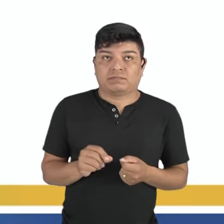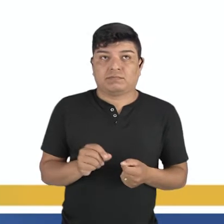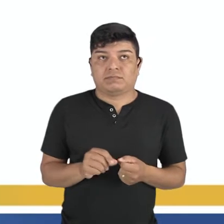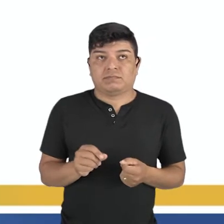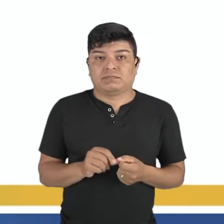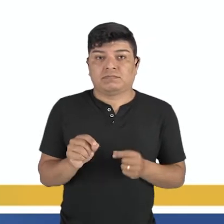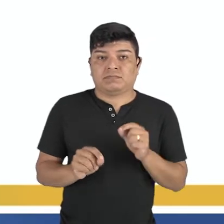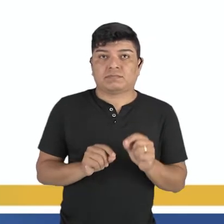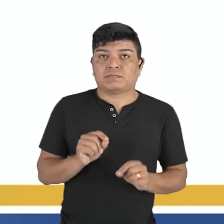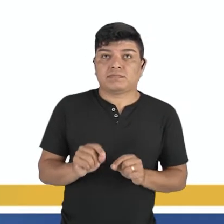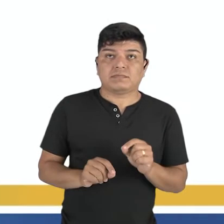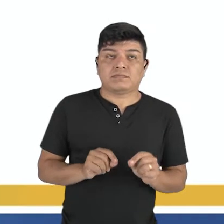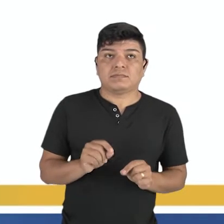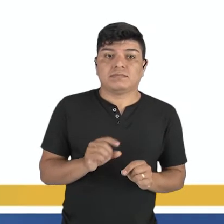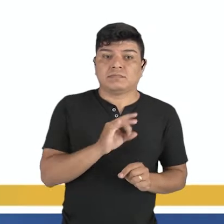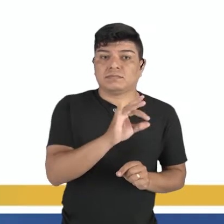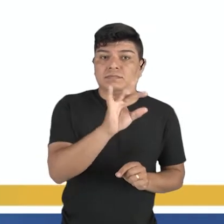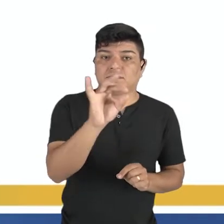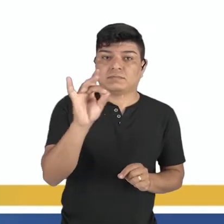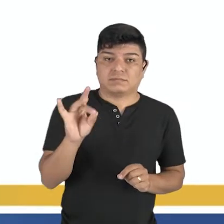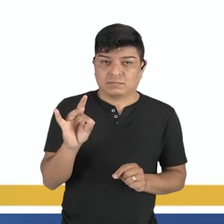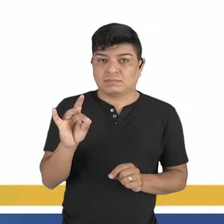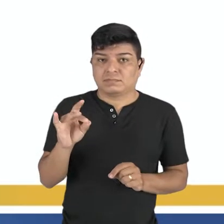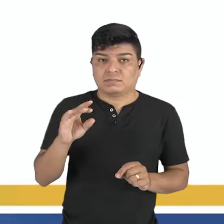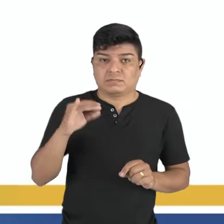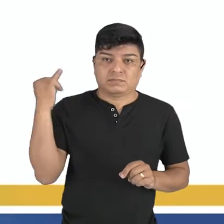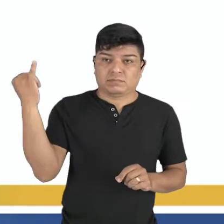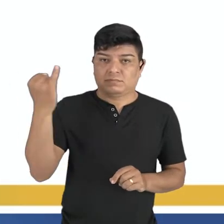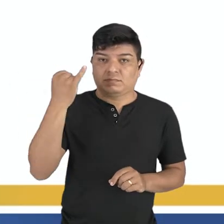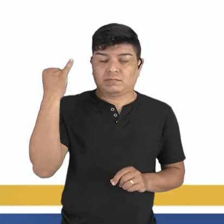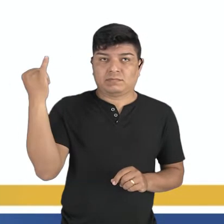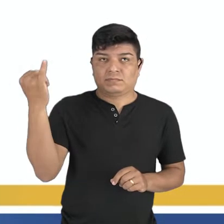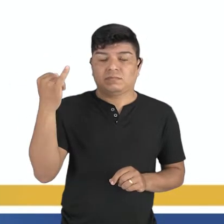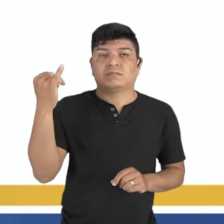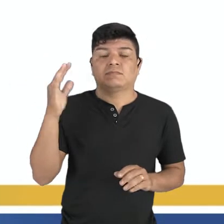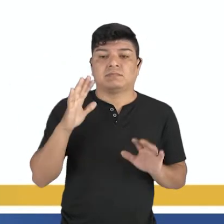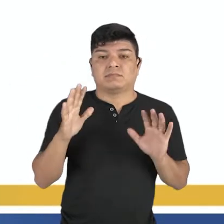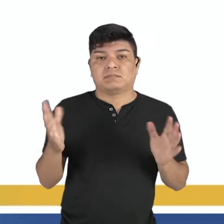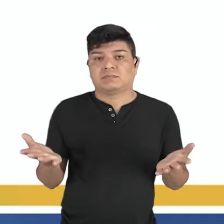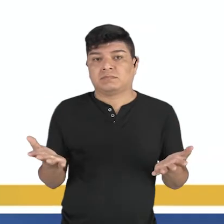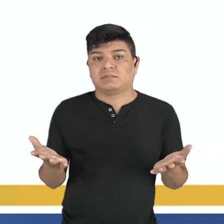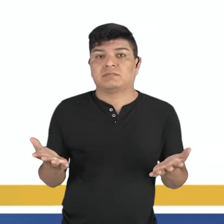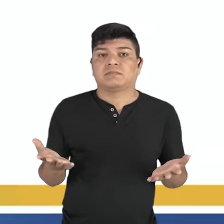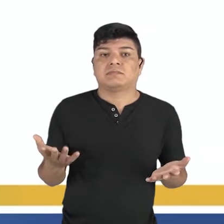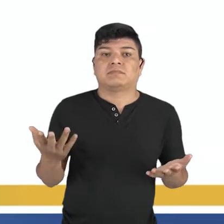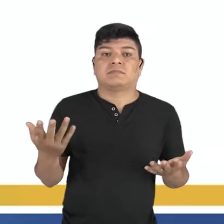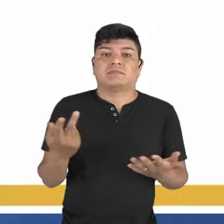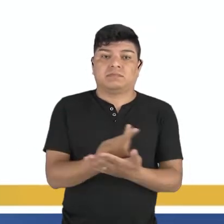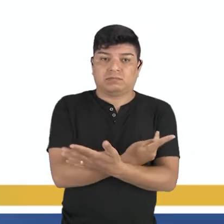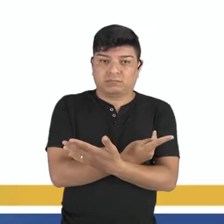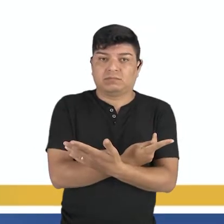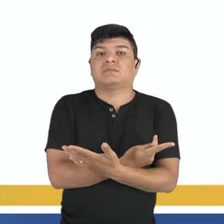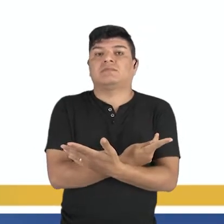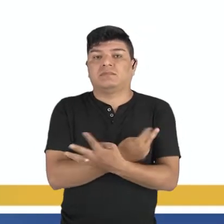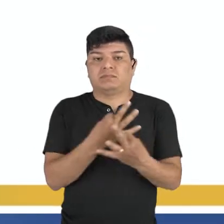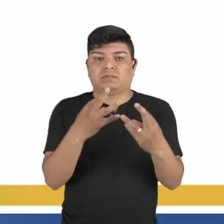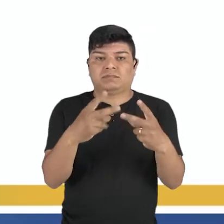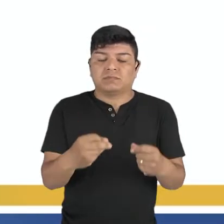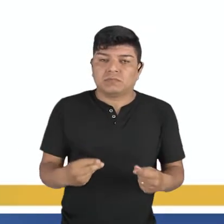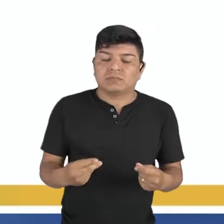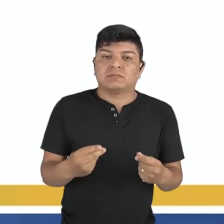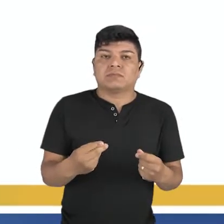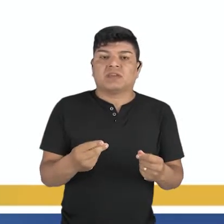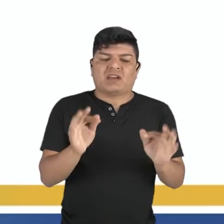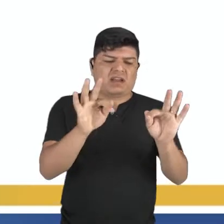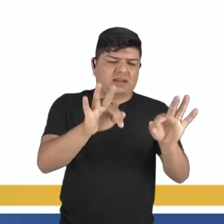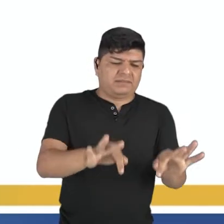levar em consideração cada uma das partes essenciais, a progressão em que elas se sucedem. Não dá para você colocar o que estava